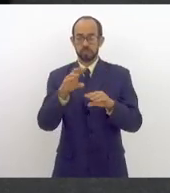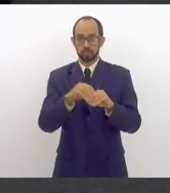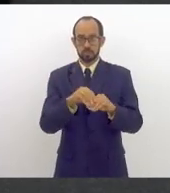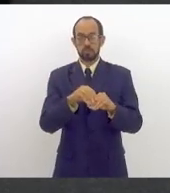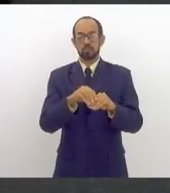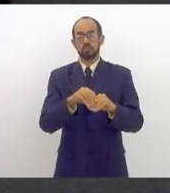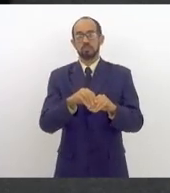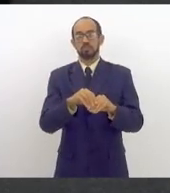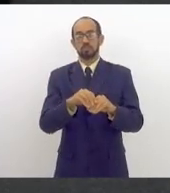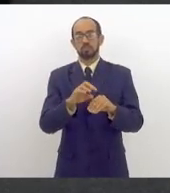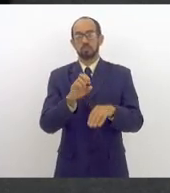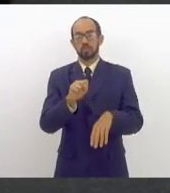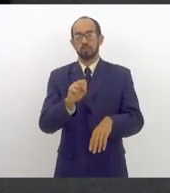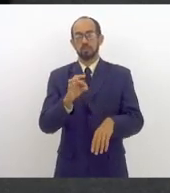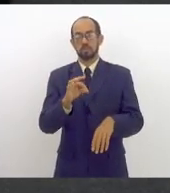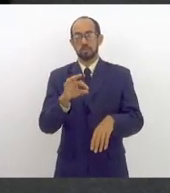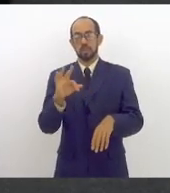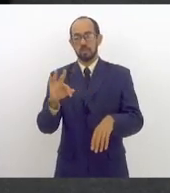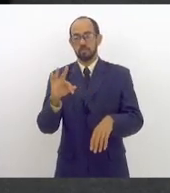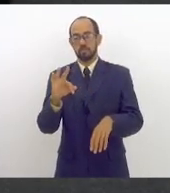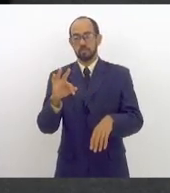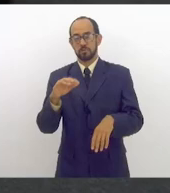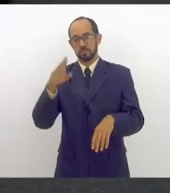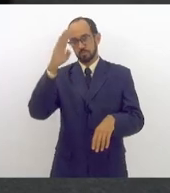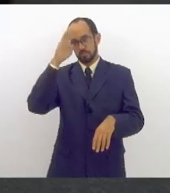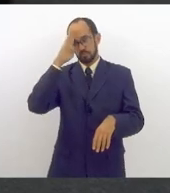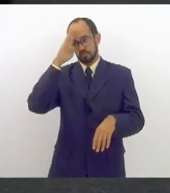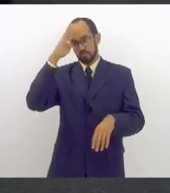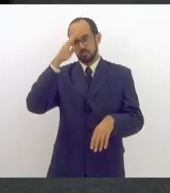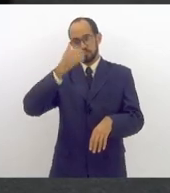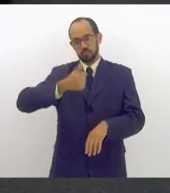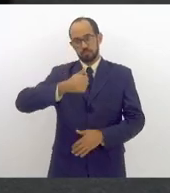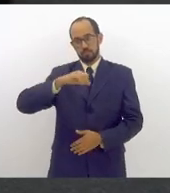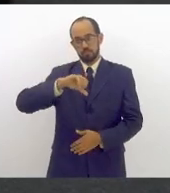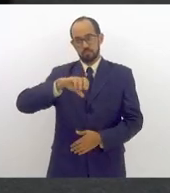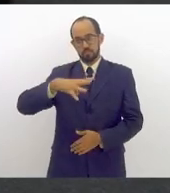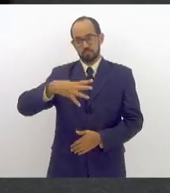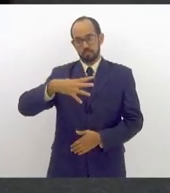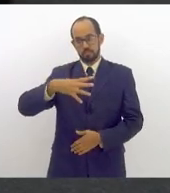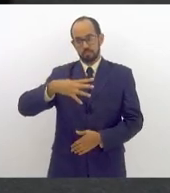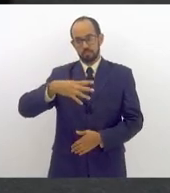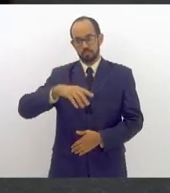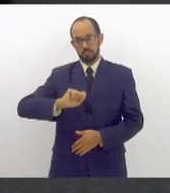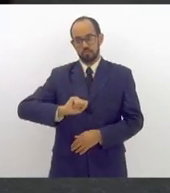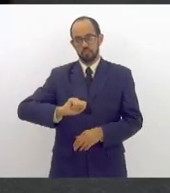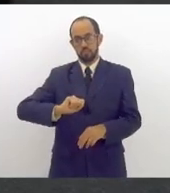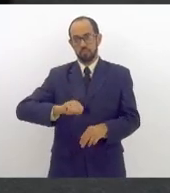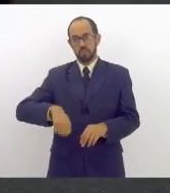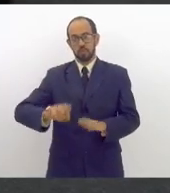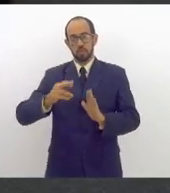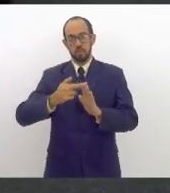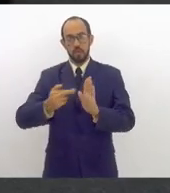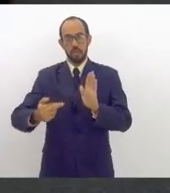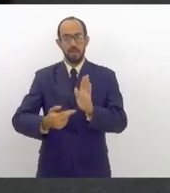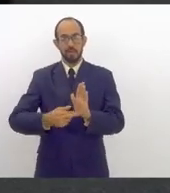Supremo Tribunal Federal, principalmente a 194, cujo relator